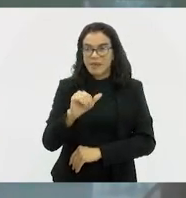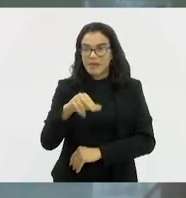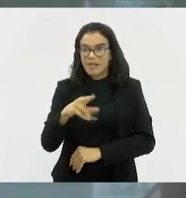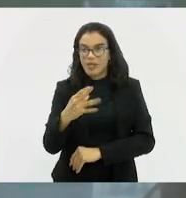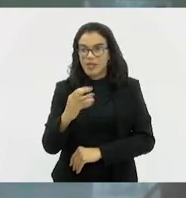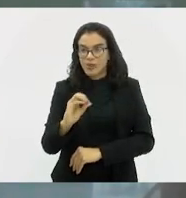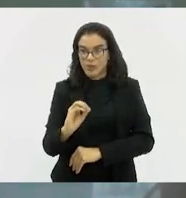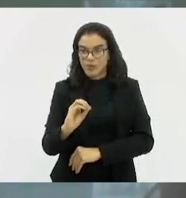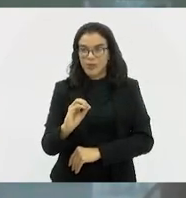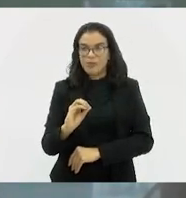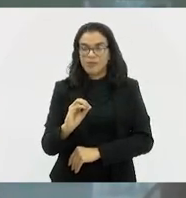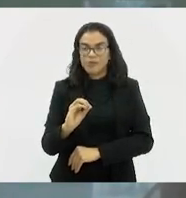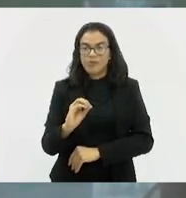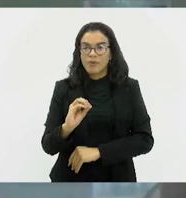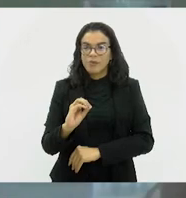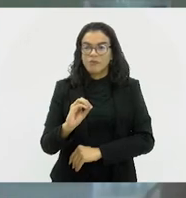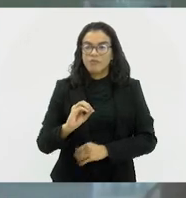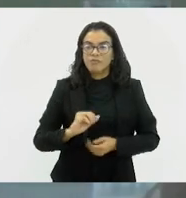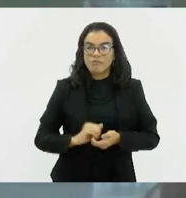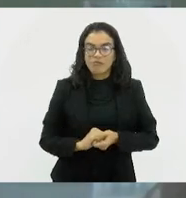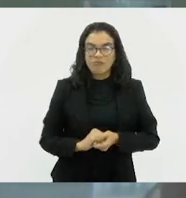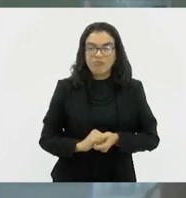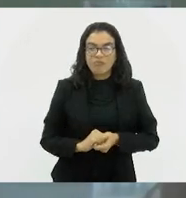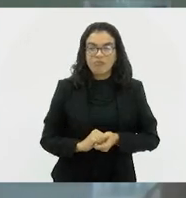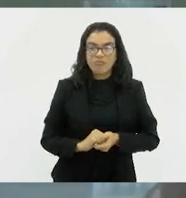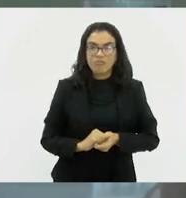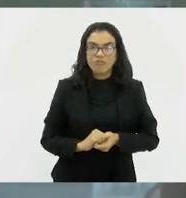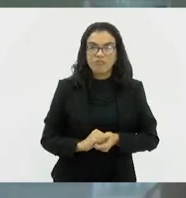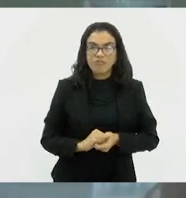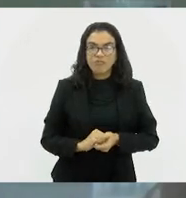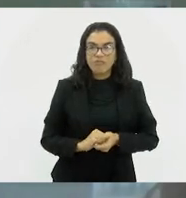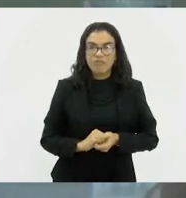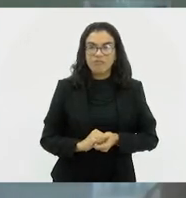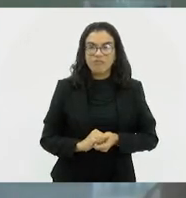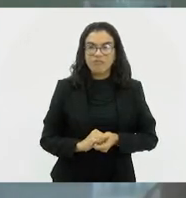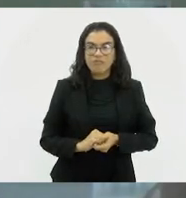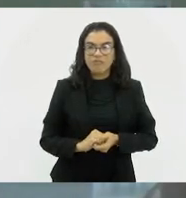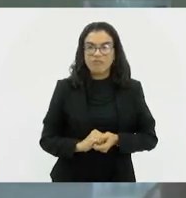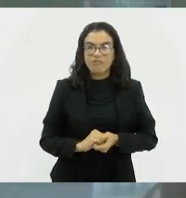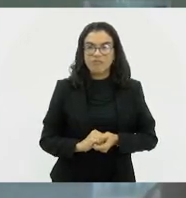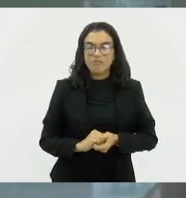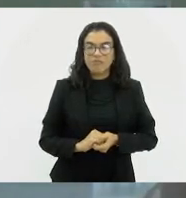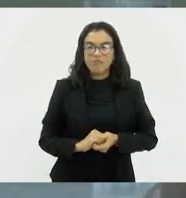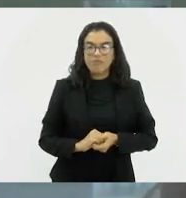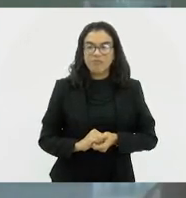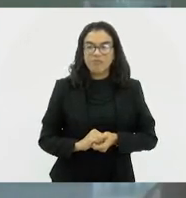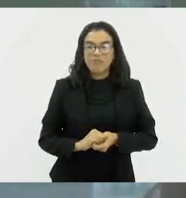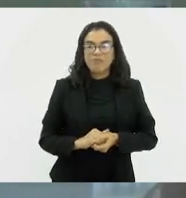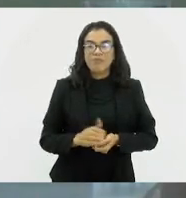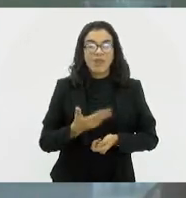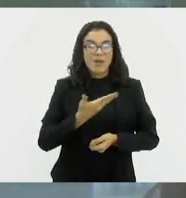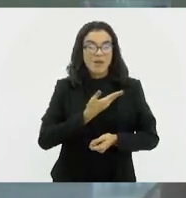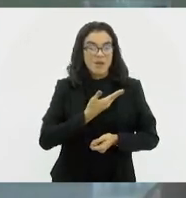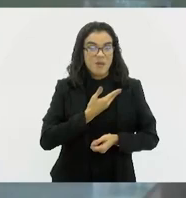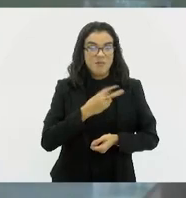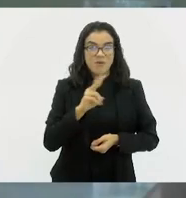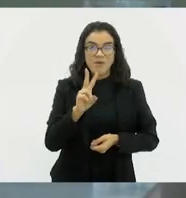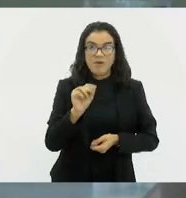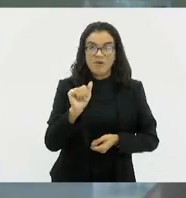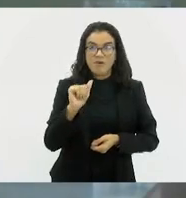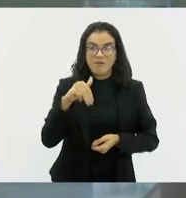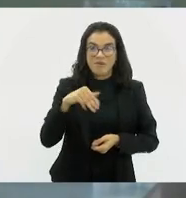poder dar continuidade à nossa audiência pública. Amigo Vampirinho, que é o